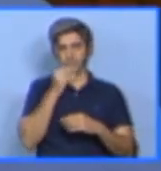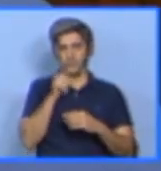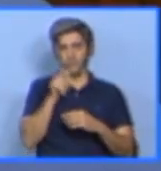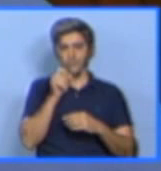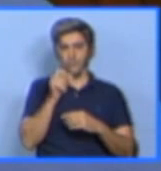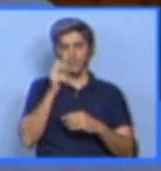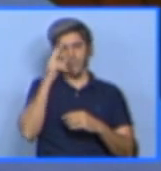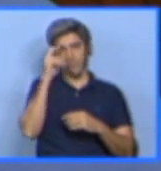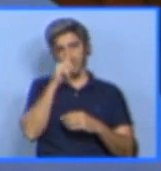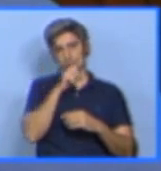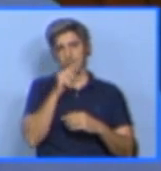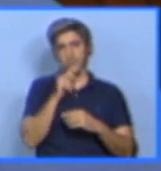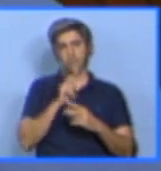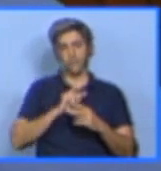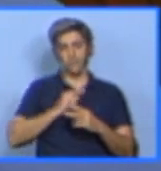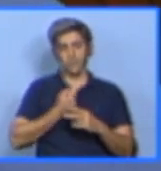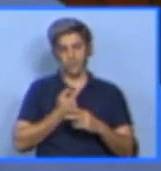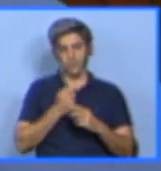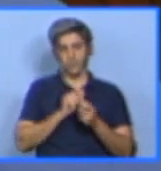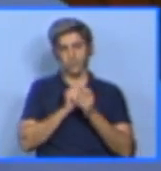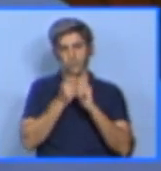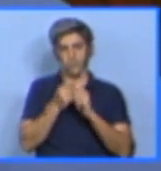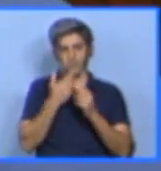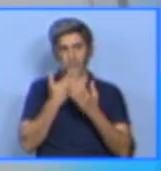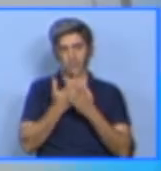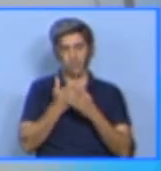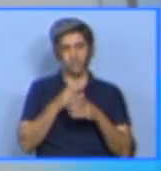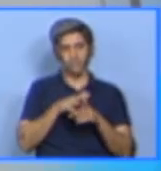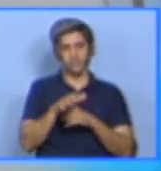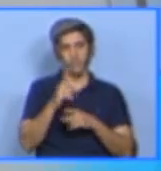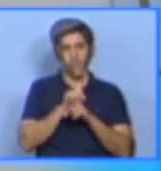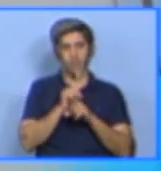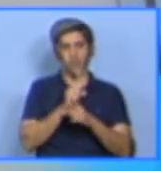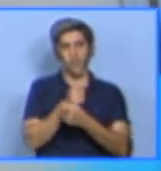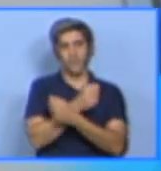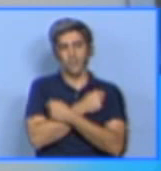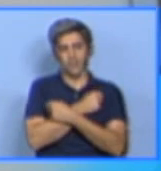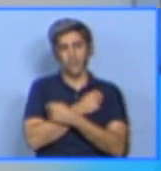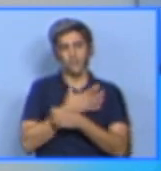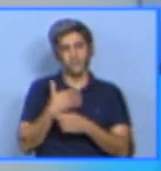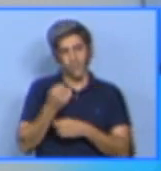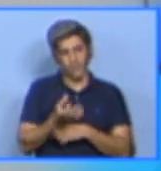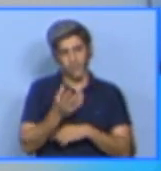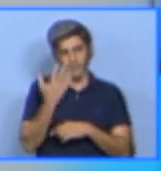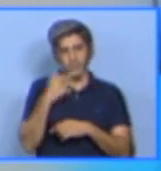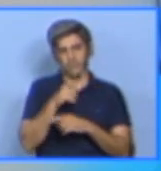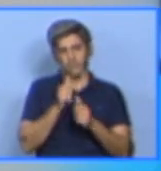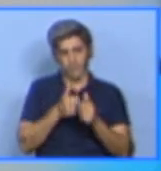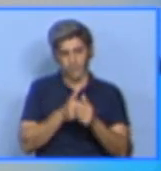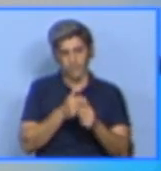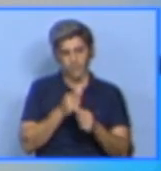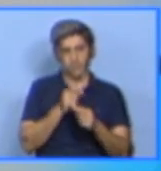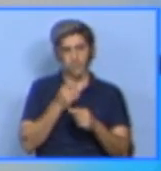nomeado a palavra Rússia, a palavra conversão, serviu como um abraço de misericórdia para quem estava naquele momento a ser perseguido e